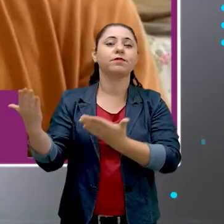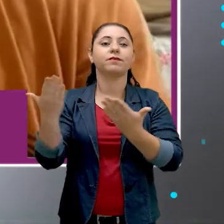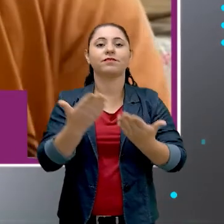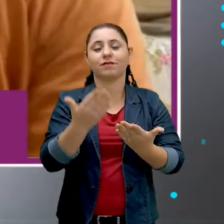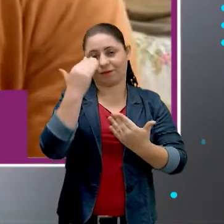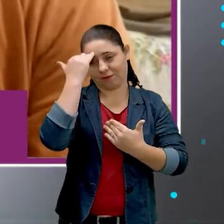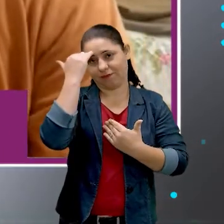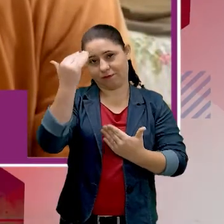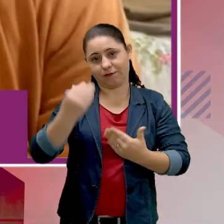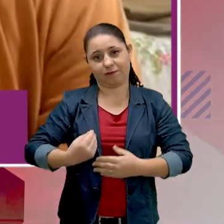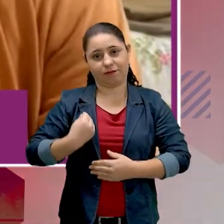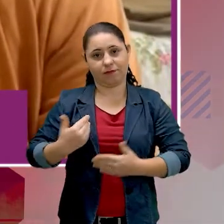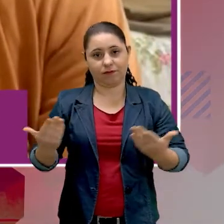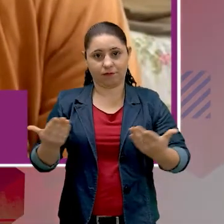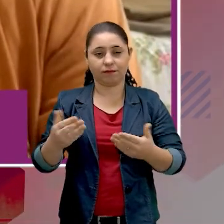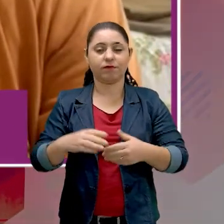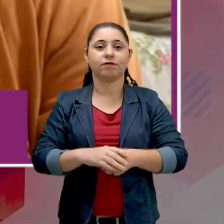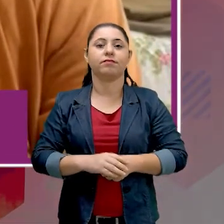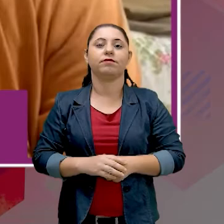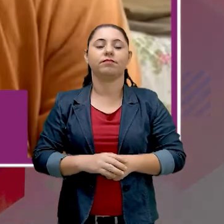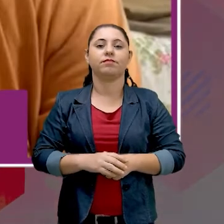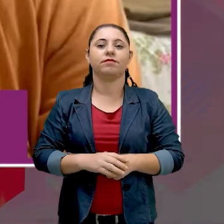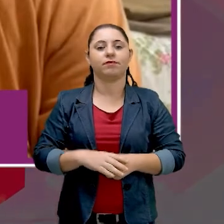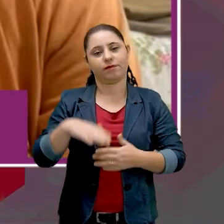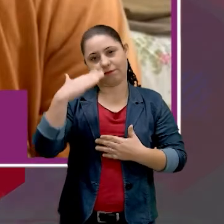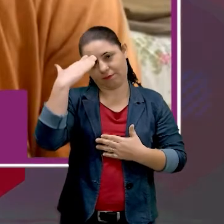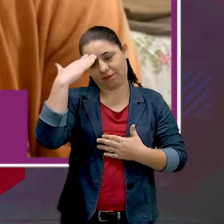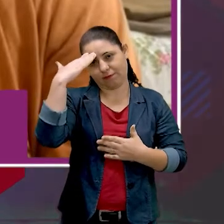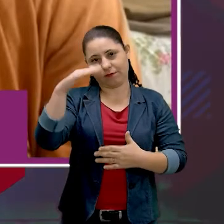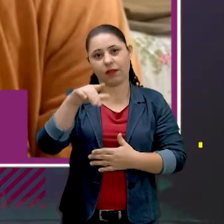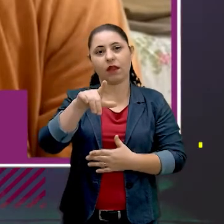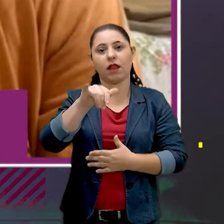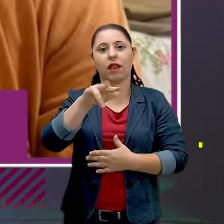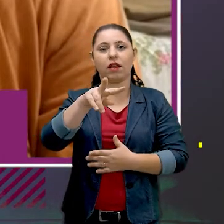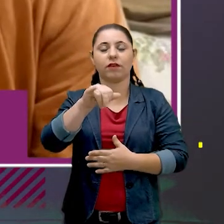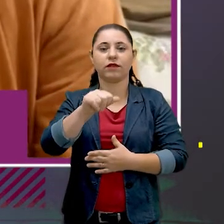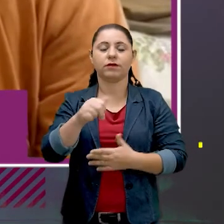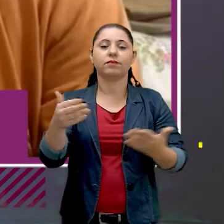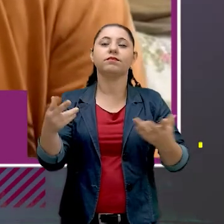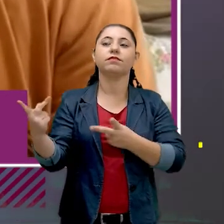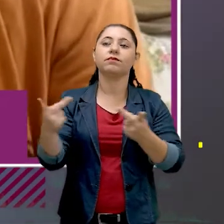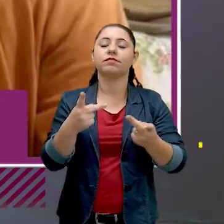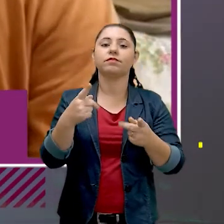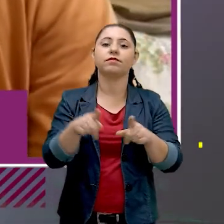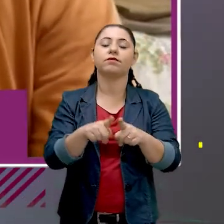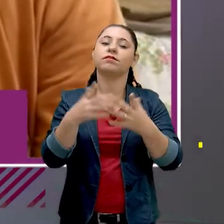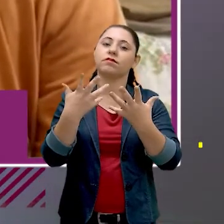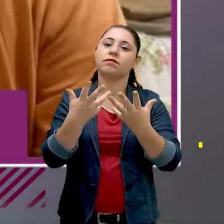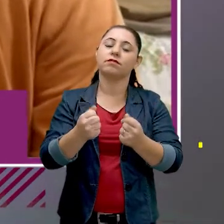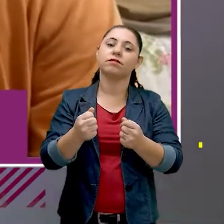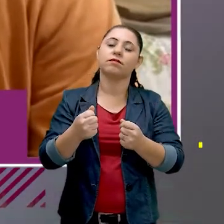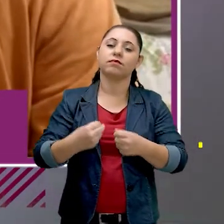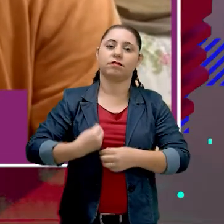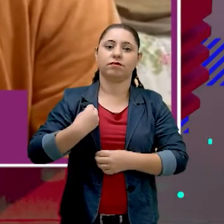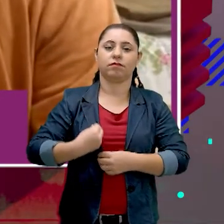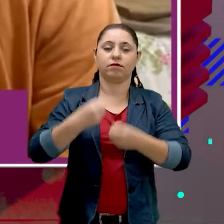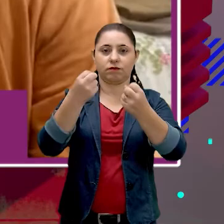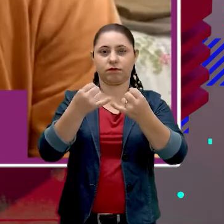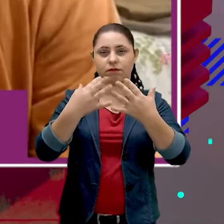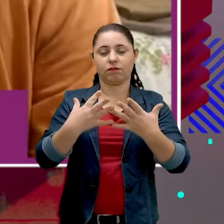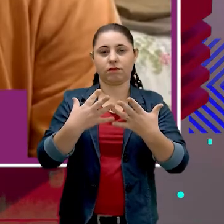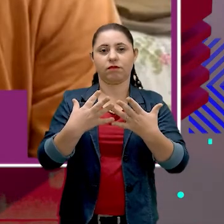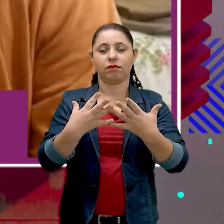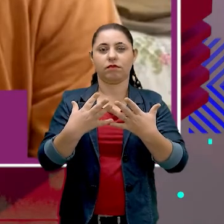Seja muito bem-vindo, obrigada por estar aqui com a gente. Obrigado, Lívia. Eu agradeço o convite de vocês também. Muito bom participar do programa de vocês